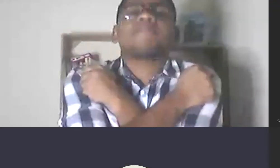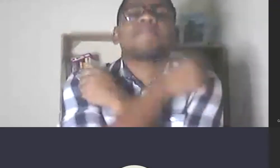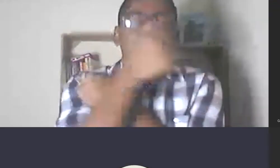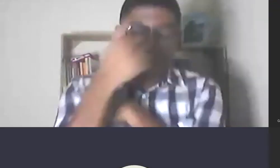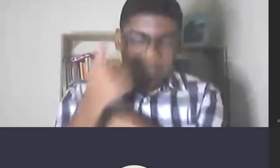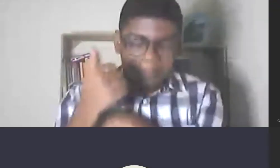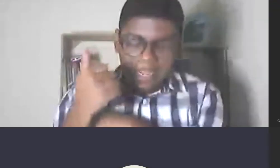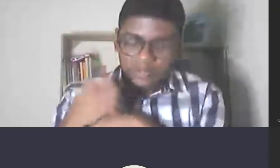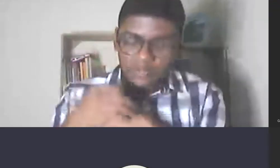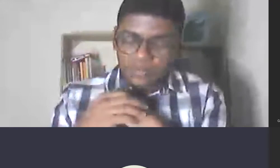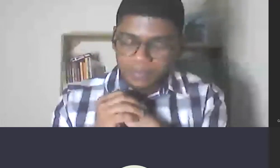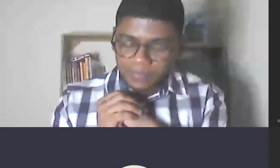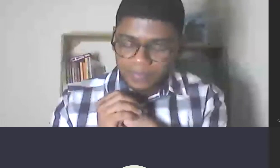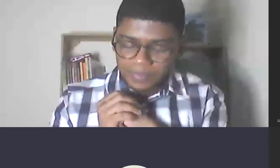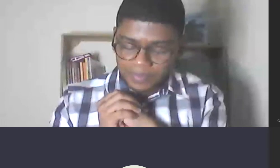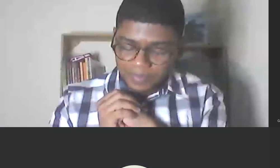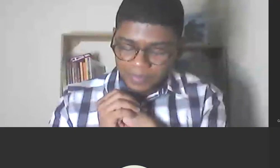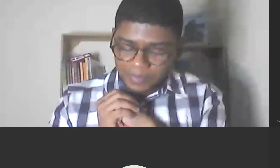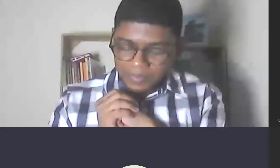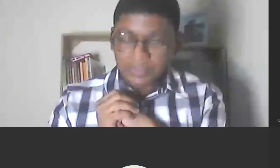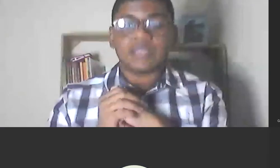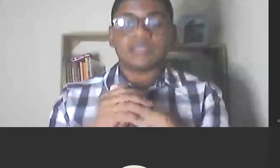Abraço. Abraçar.